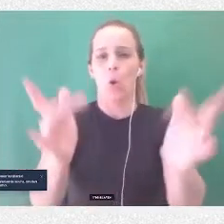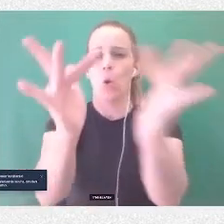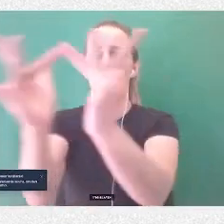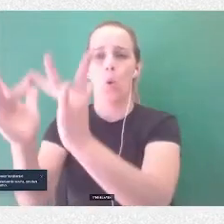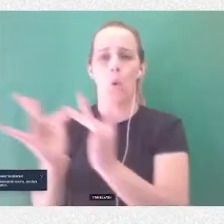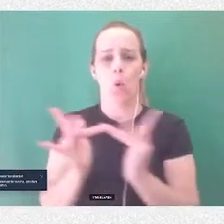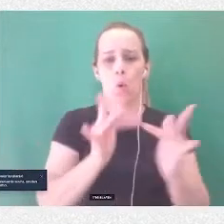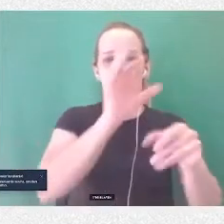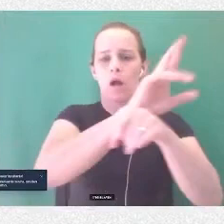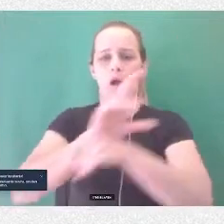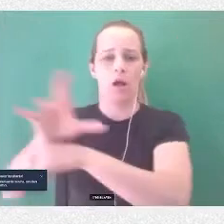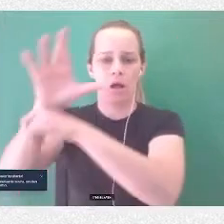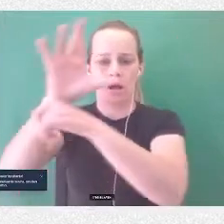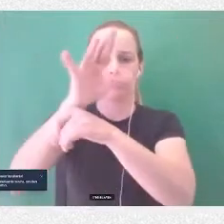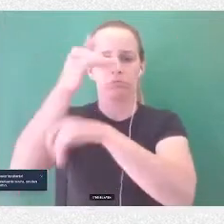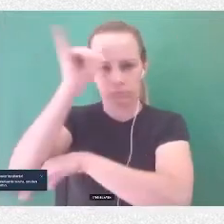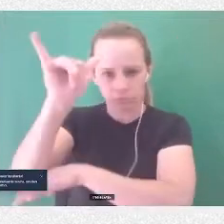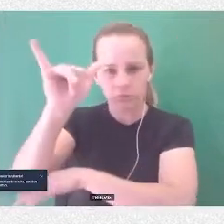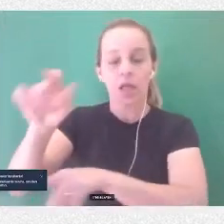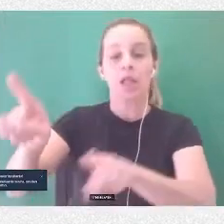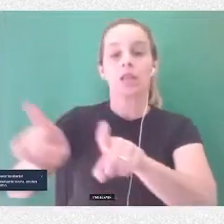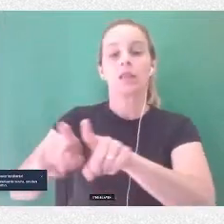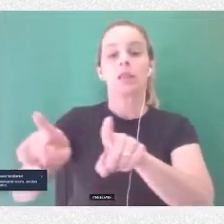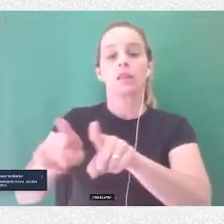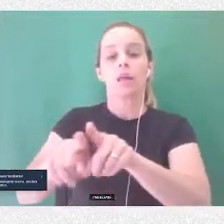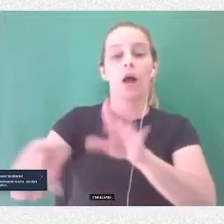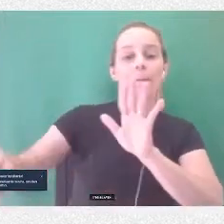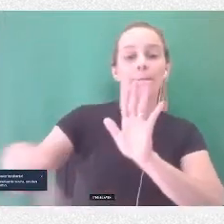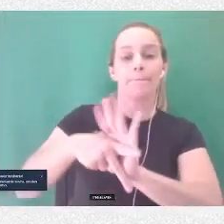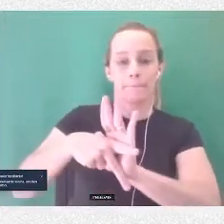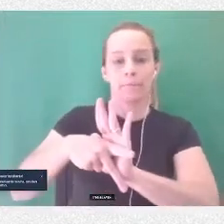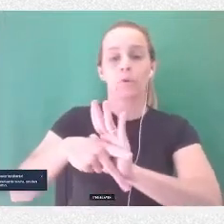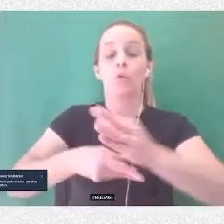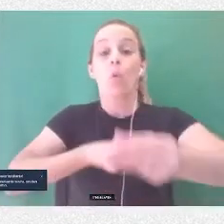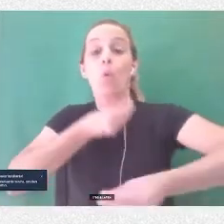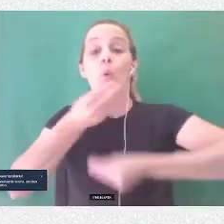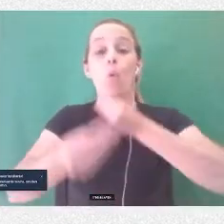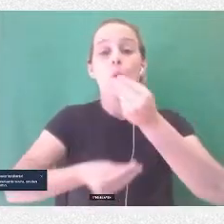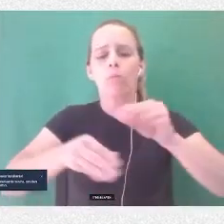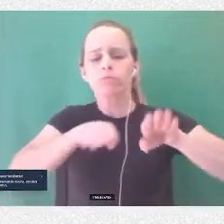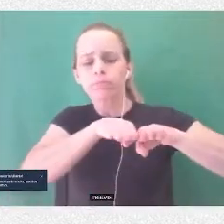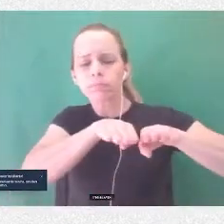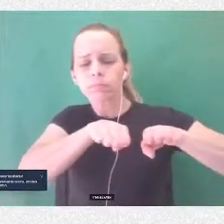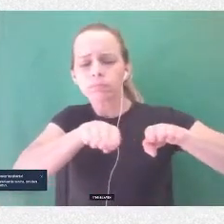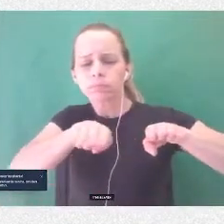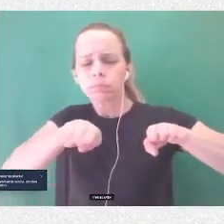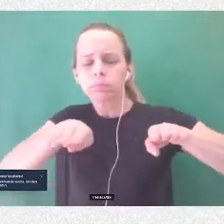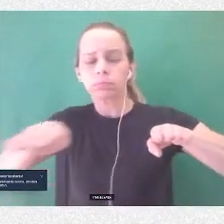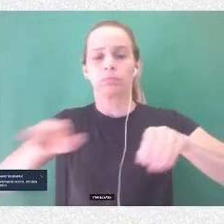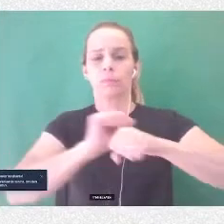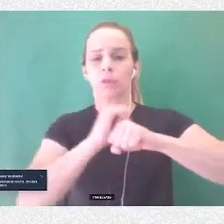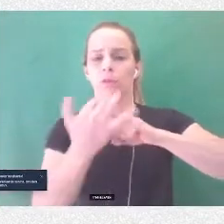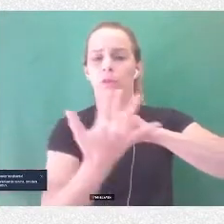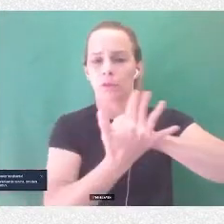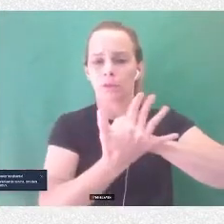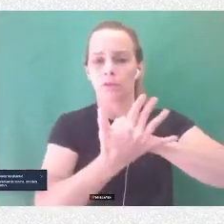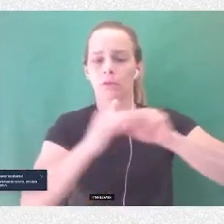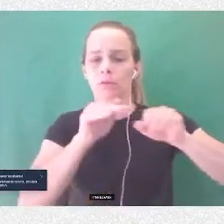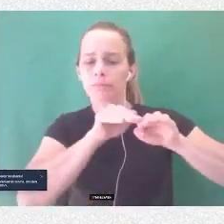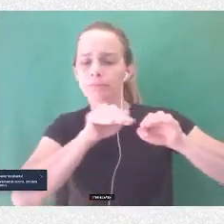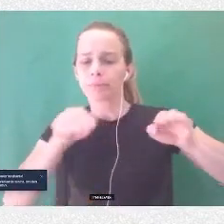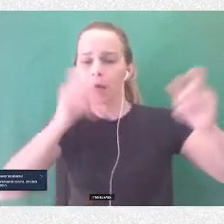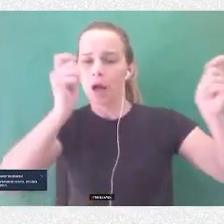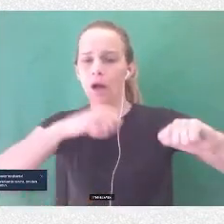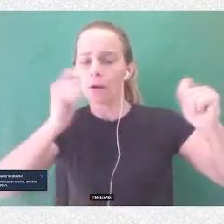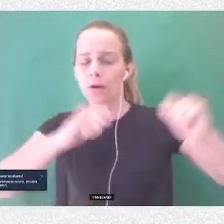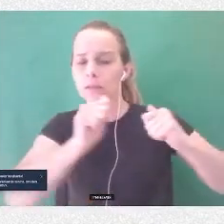regiões. A própria estabilidade da doença na cidade, a capacidade que a cidade tem de acompanhar